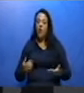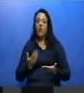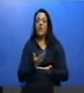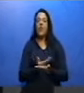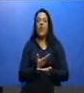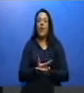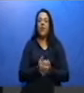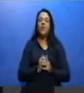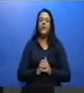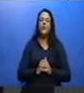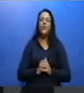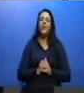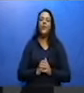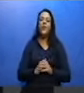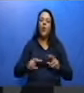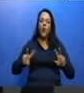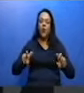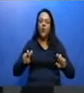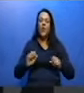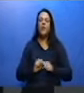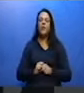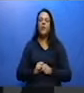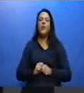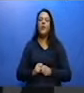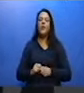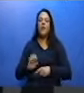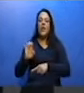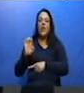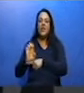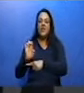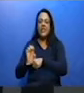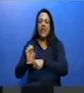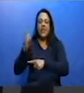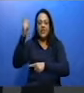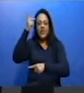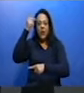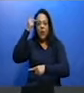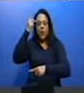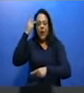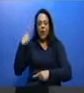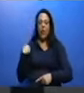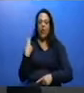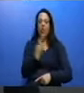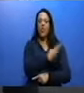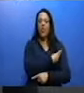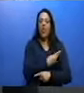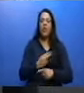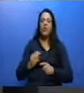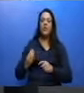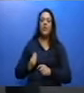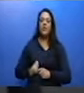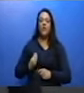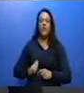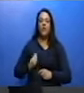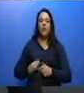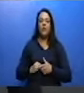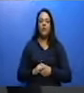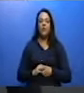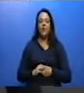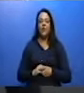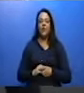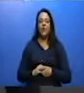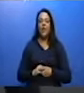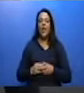nosso assunto será o estado onde moramos, o estado de São Paulo. Então, olha aqui o estado de São Paulo e nós